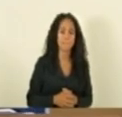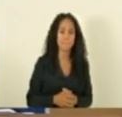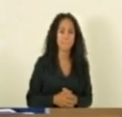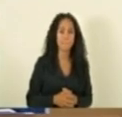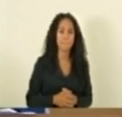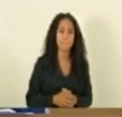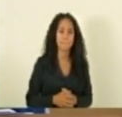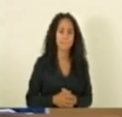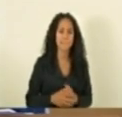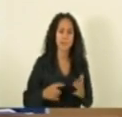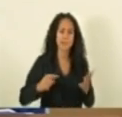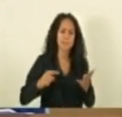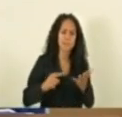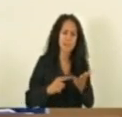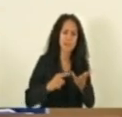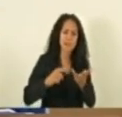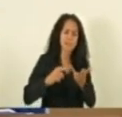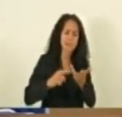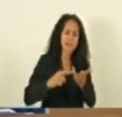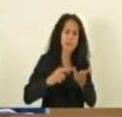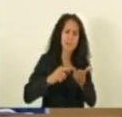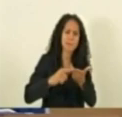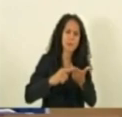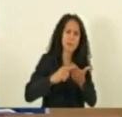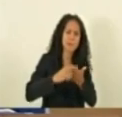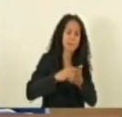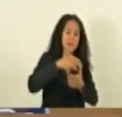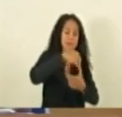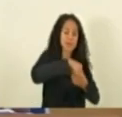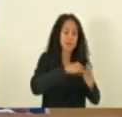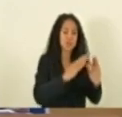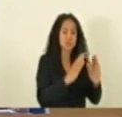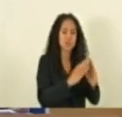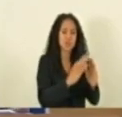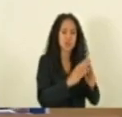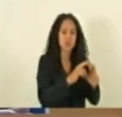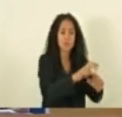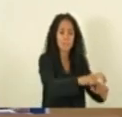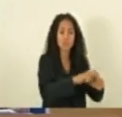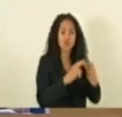uma série de ocorrências em casa. Você tem aí